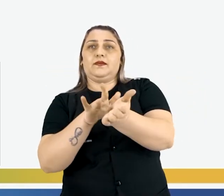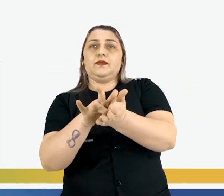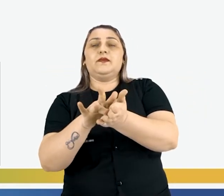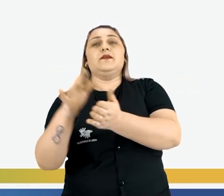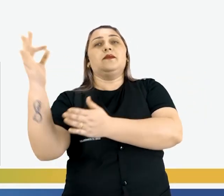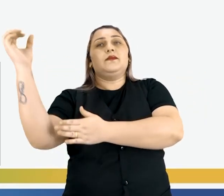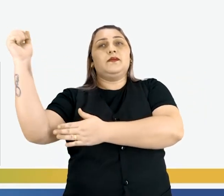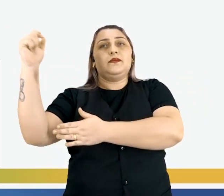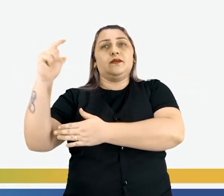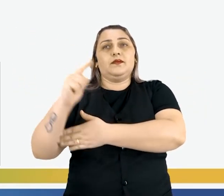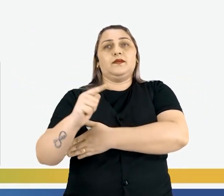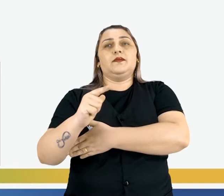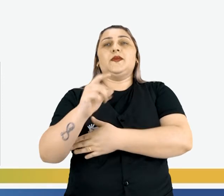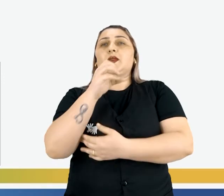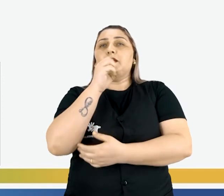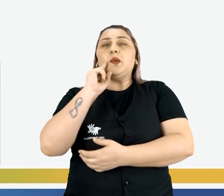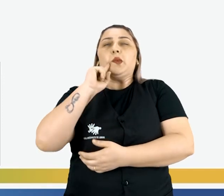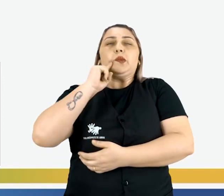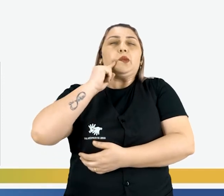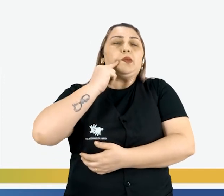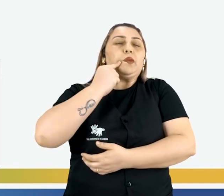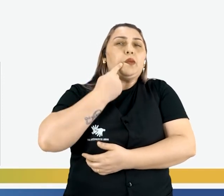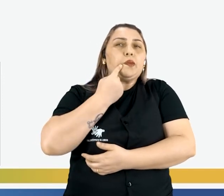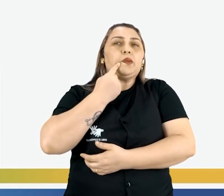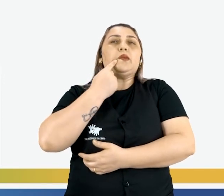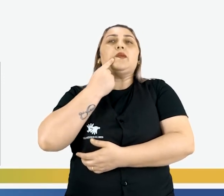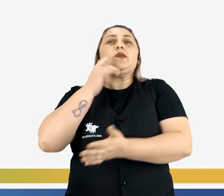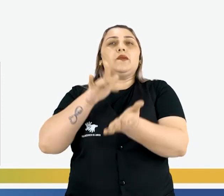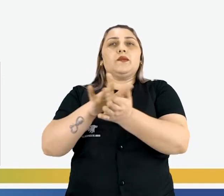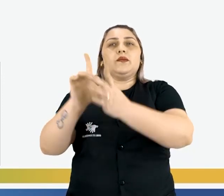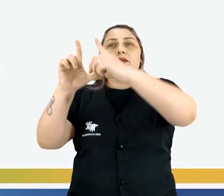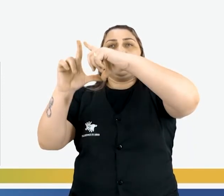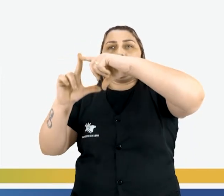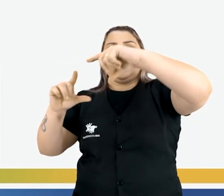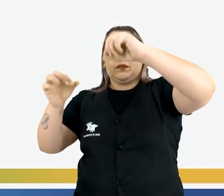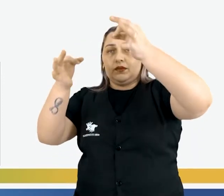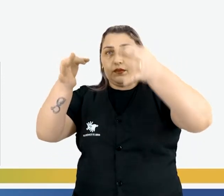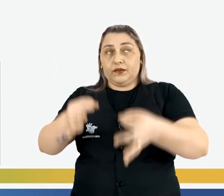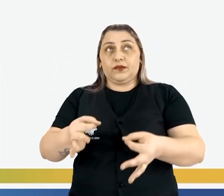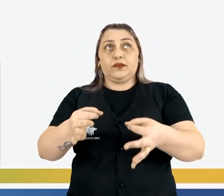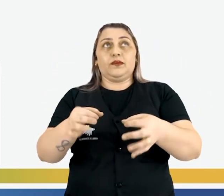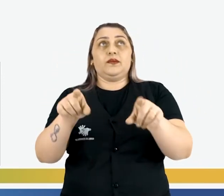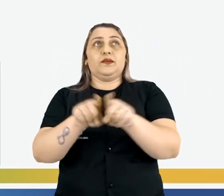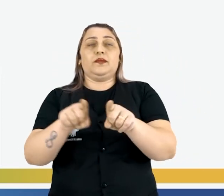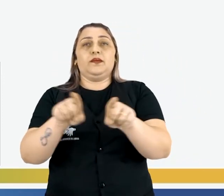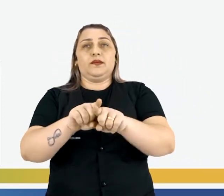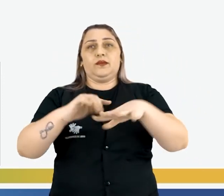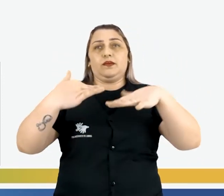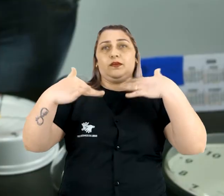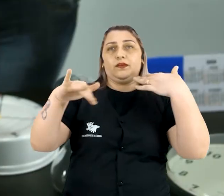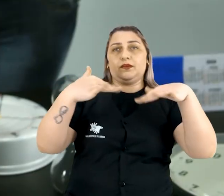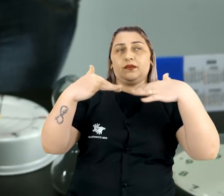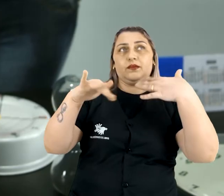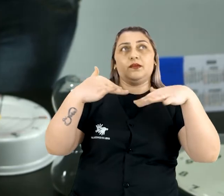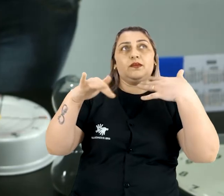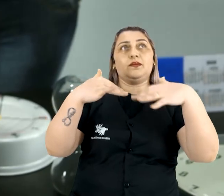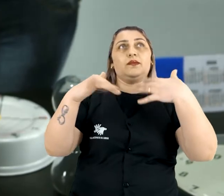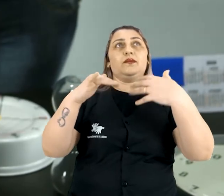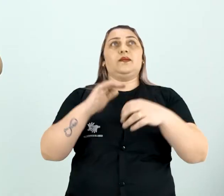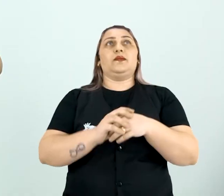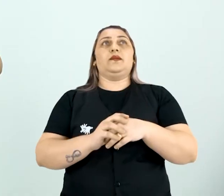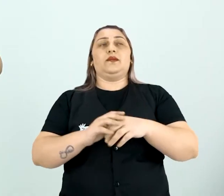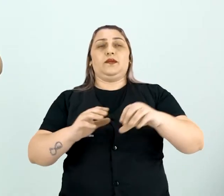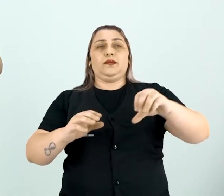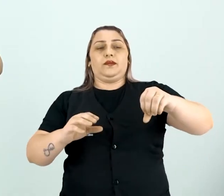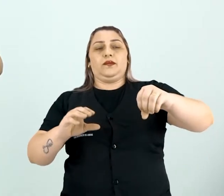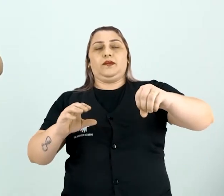e o limãozinho simulando a Lua. Tá certo? Então a Lua também com seu movimento, aí na